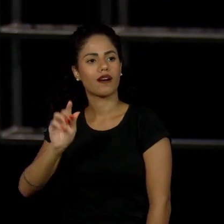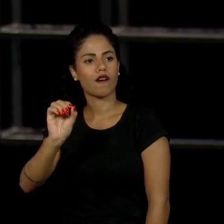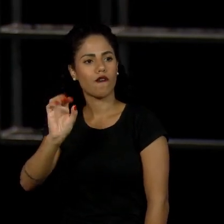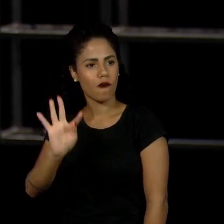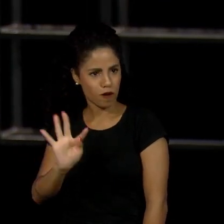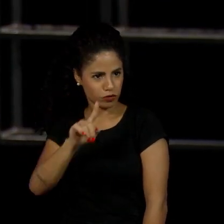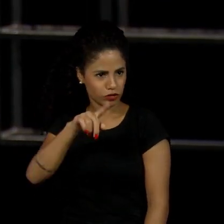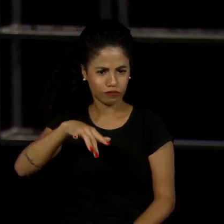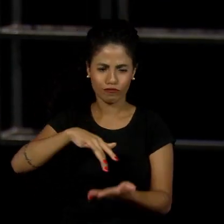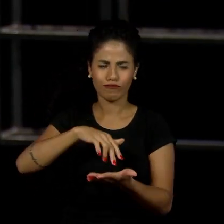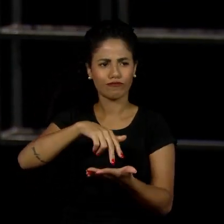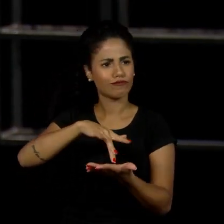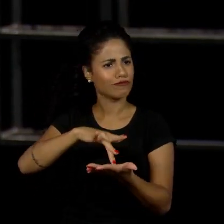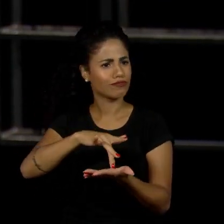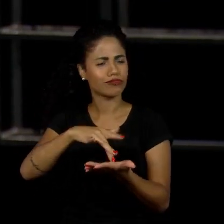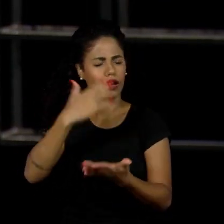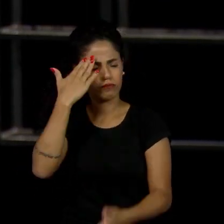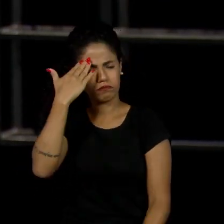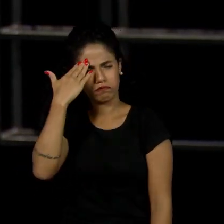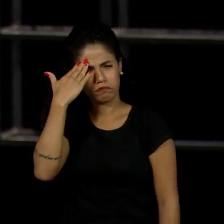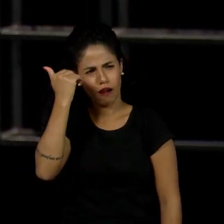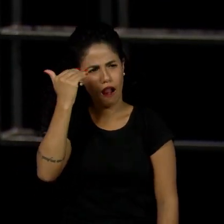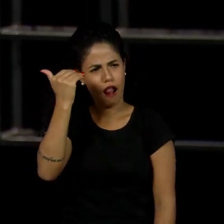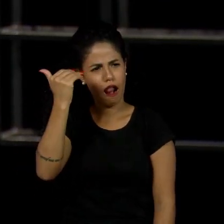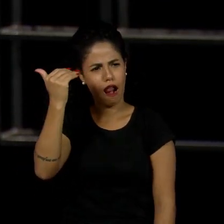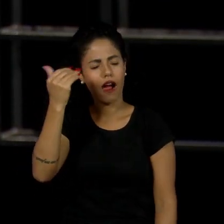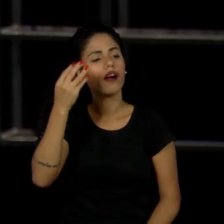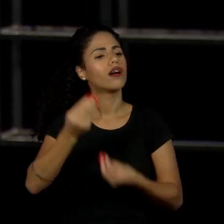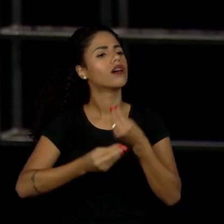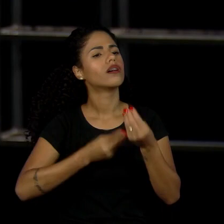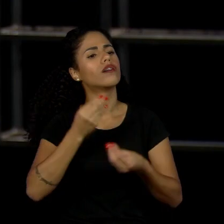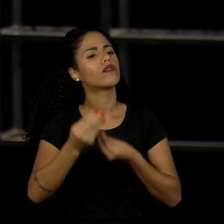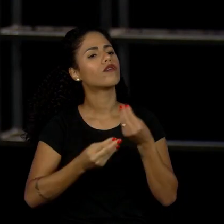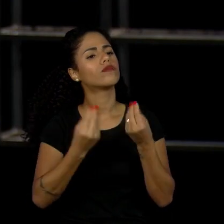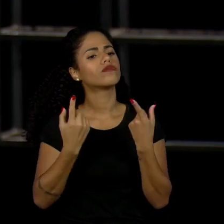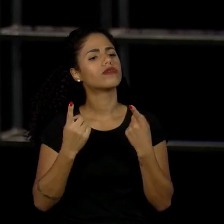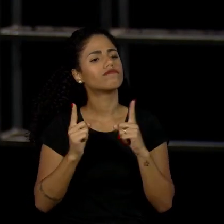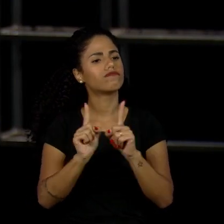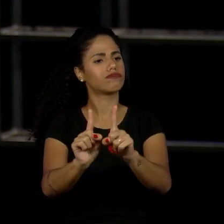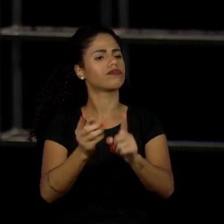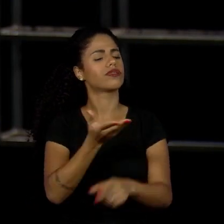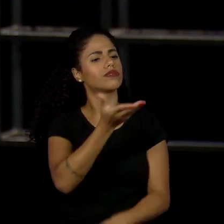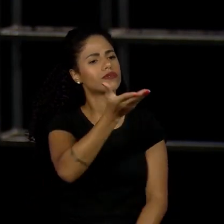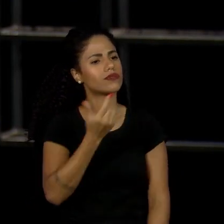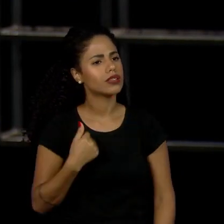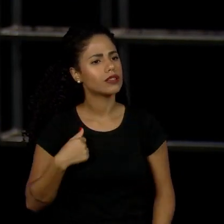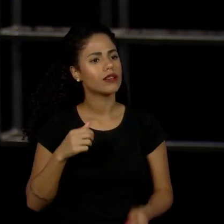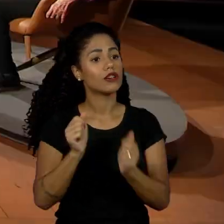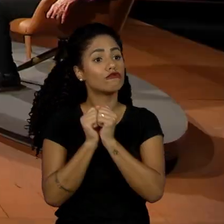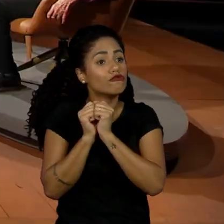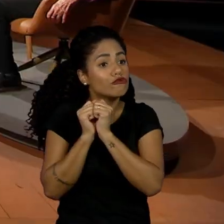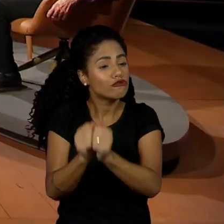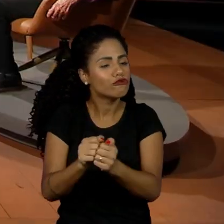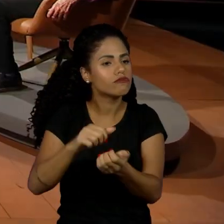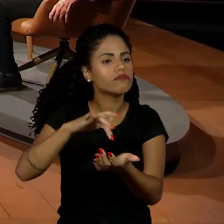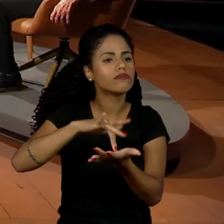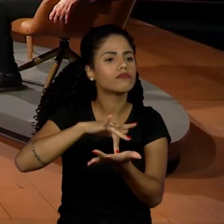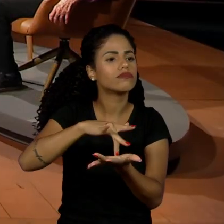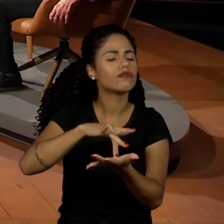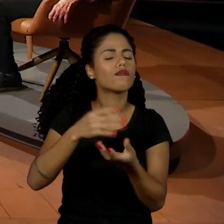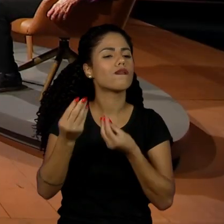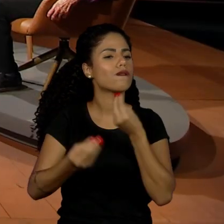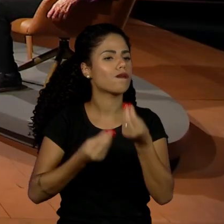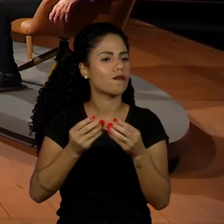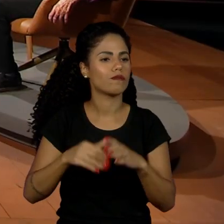dança mundial. Como é que foi esse encontro e como é que foi dançar com ela? Margot Fonteyn